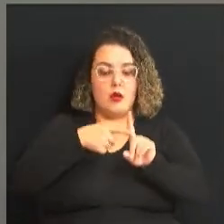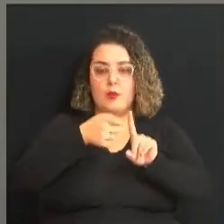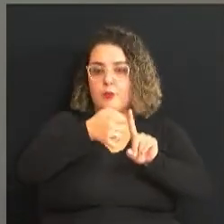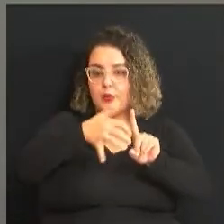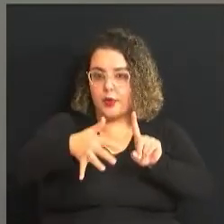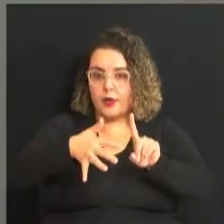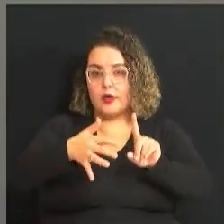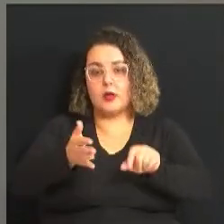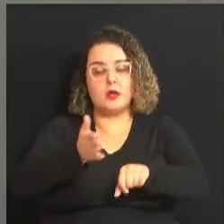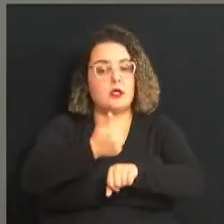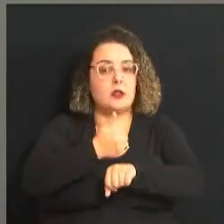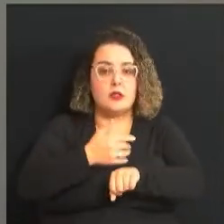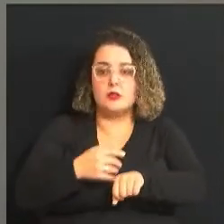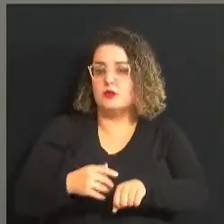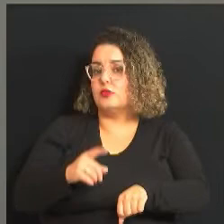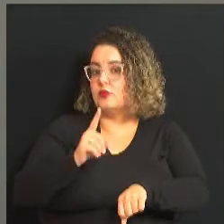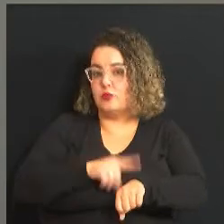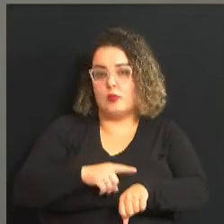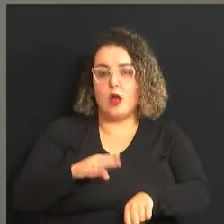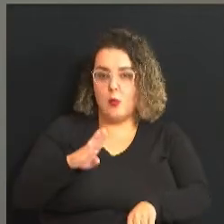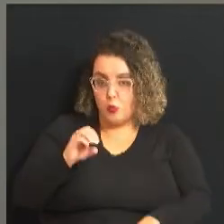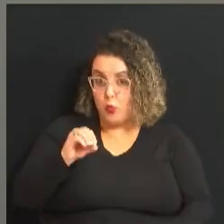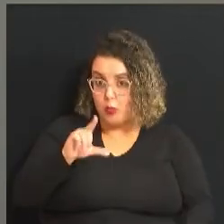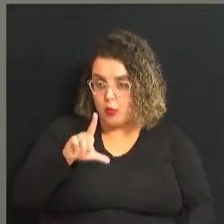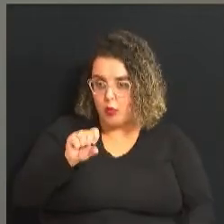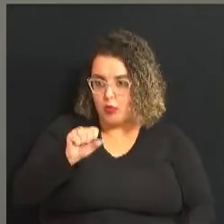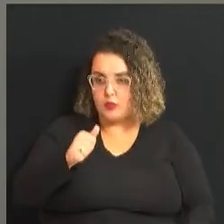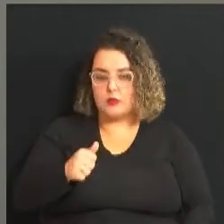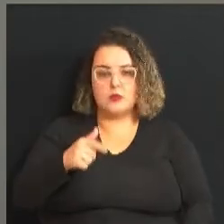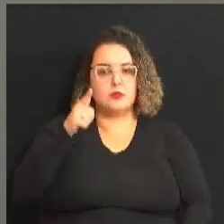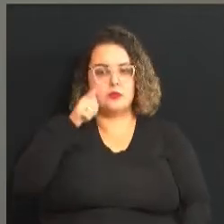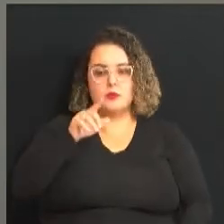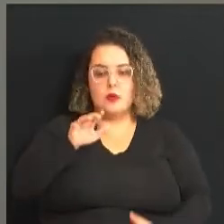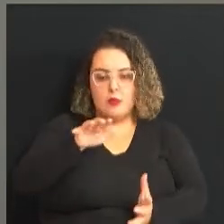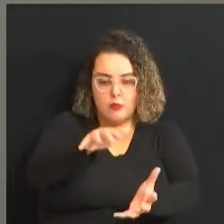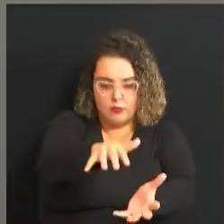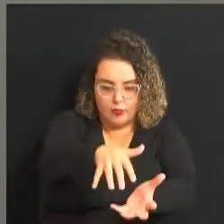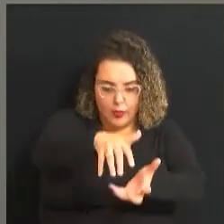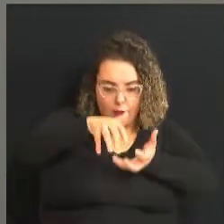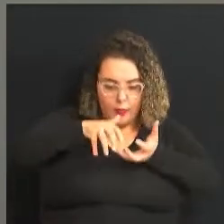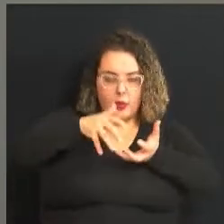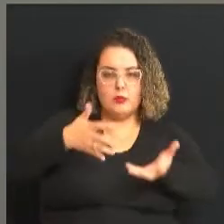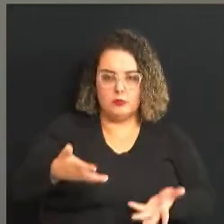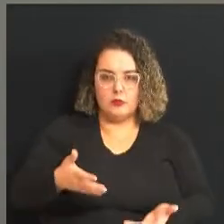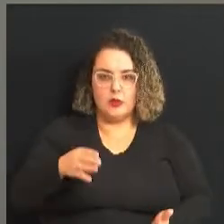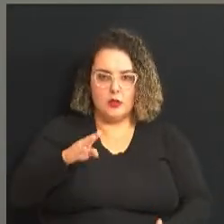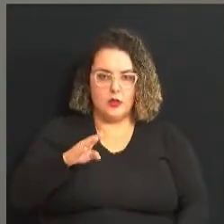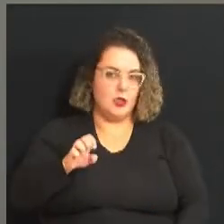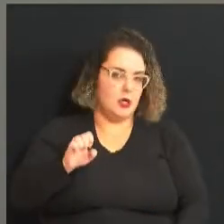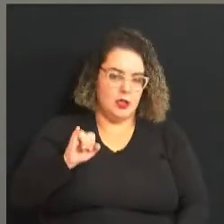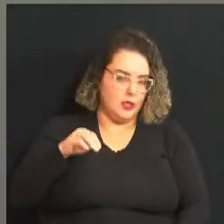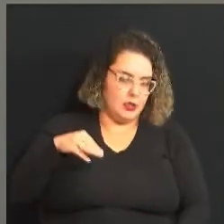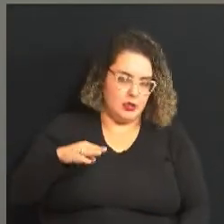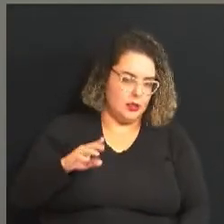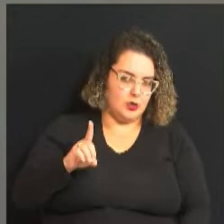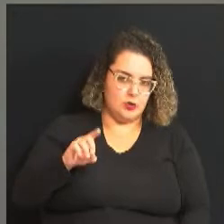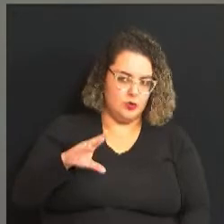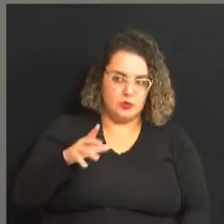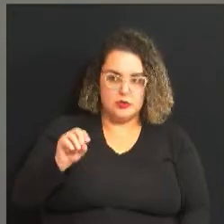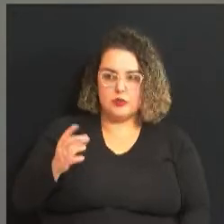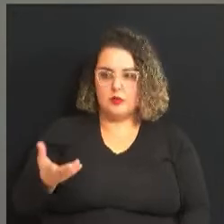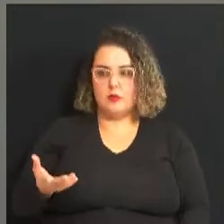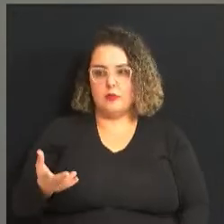não tem como ali de repente fazer uma indução, ou então a indução não vai e acaba sendo feita uma cesárea por conta